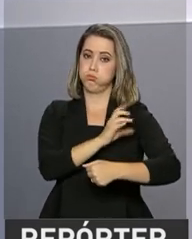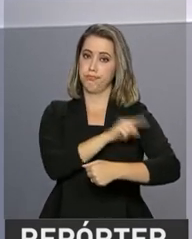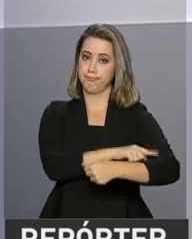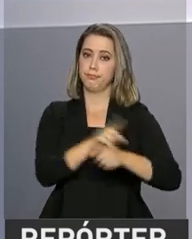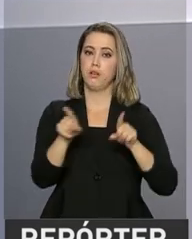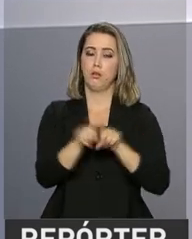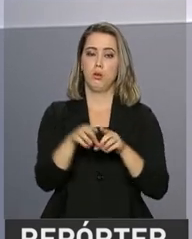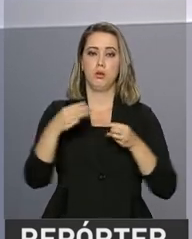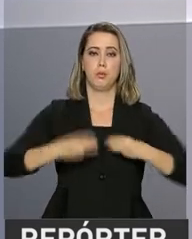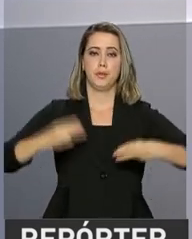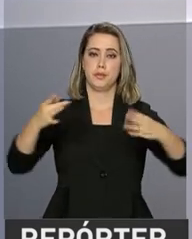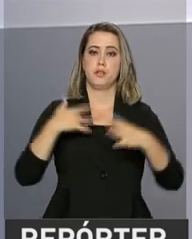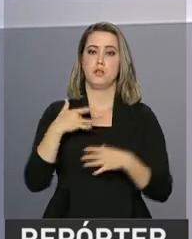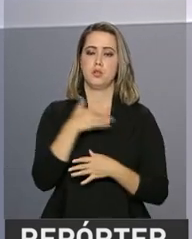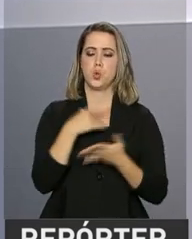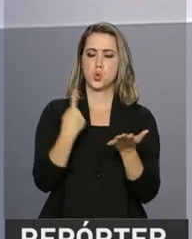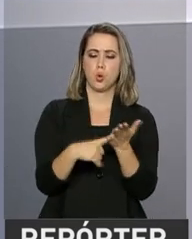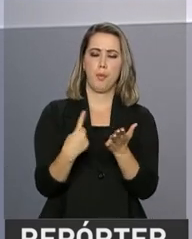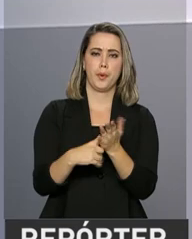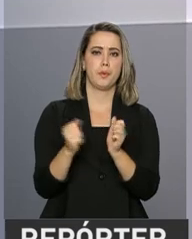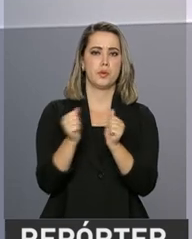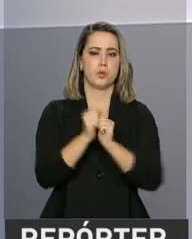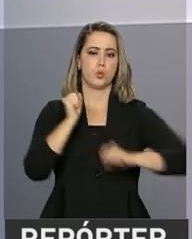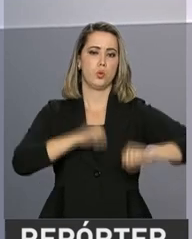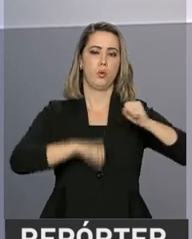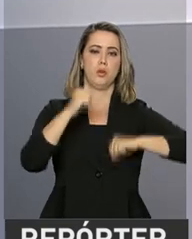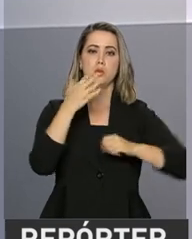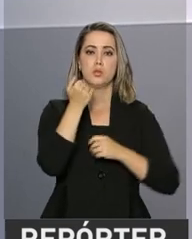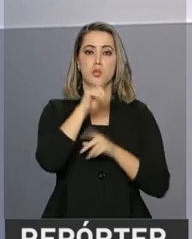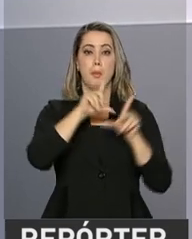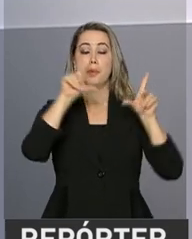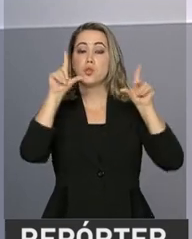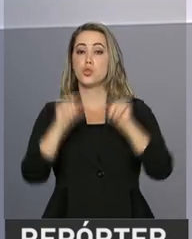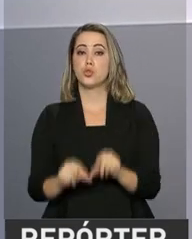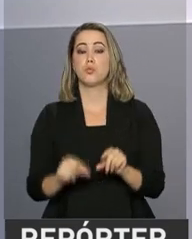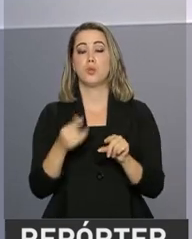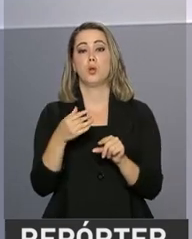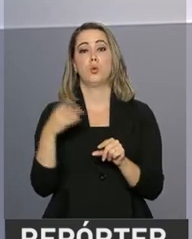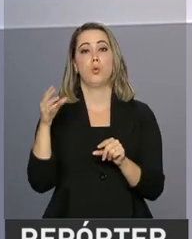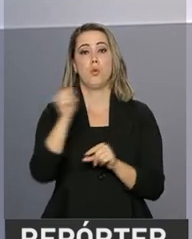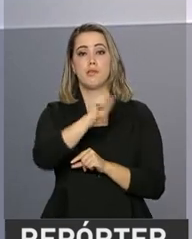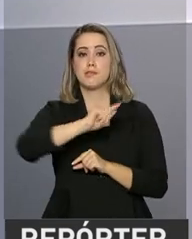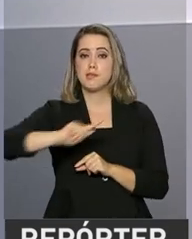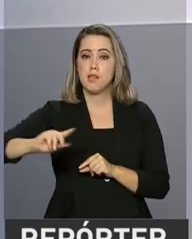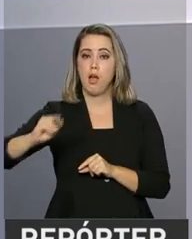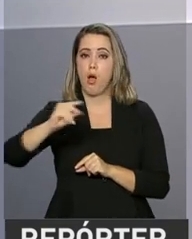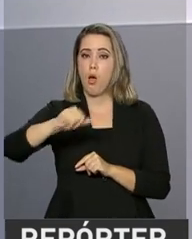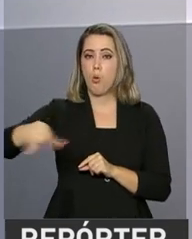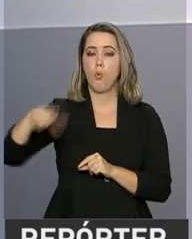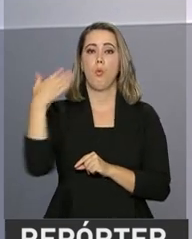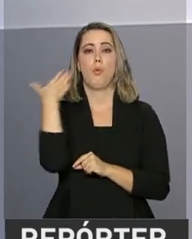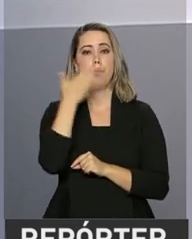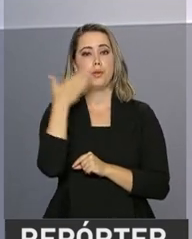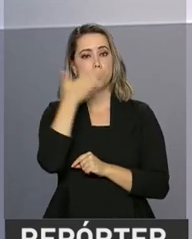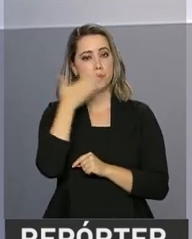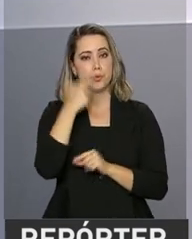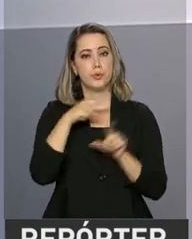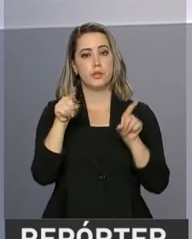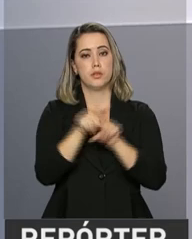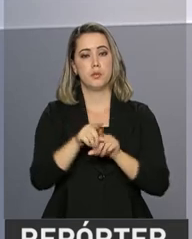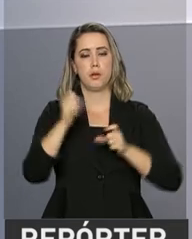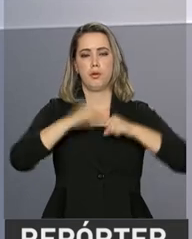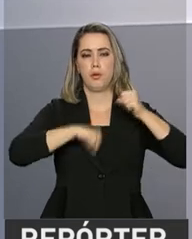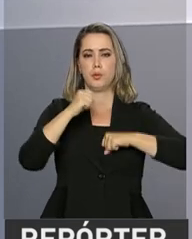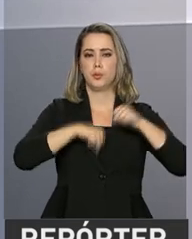feito acordos com a indústria de alimentos para diminuir a presença de sódio e de outras substâncias como o açúcar na comida